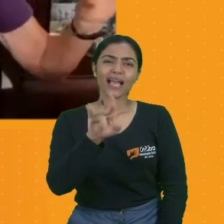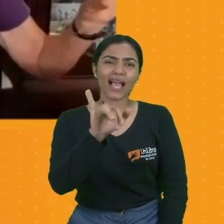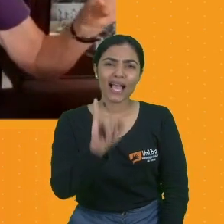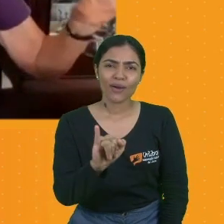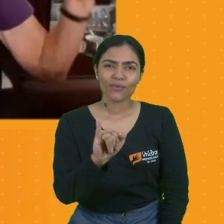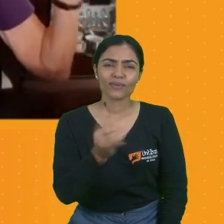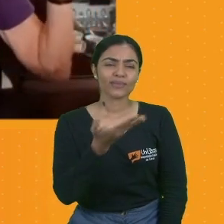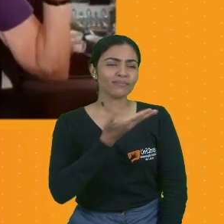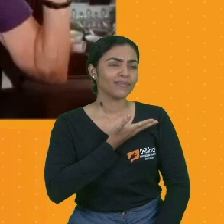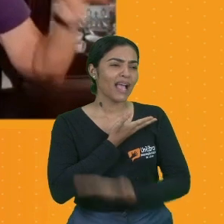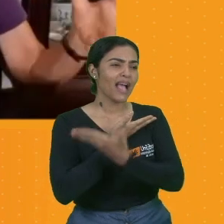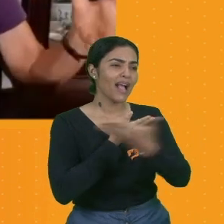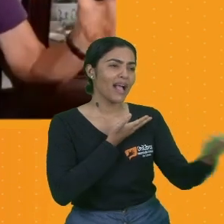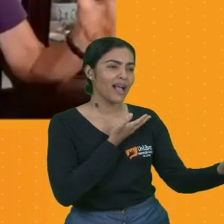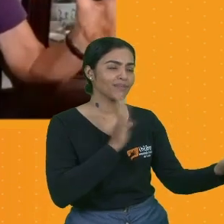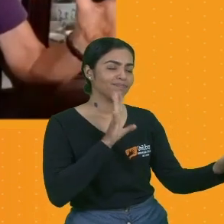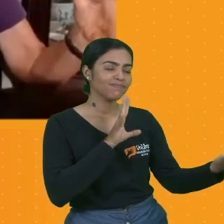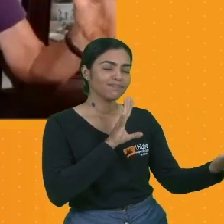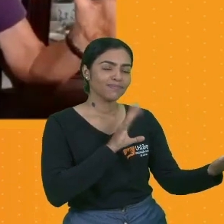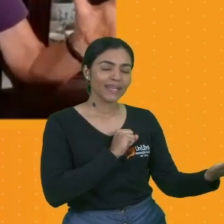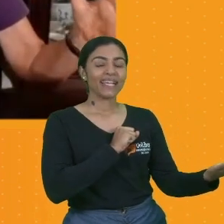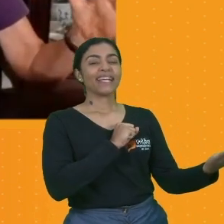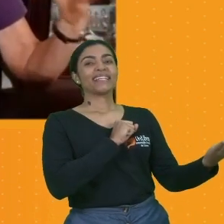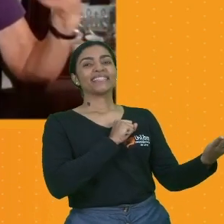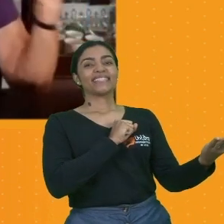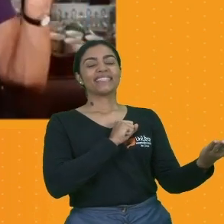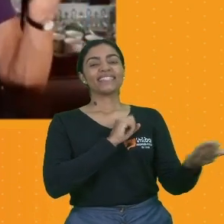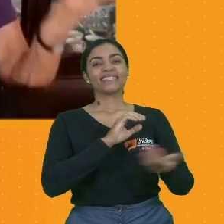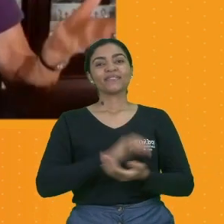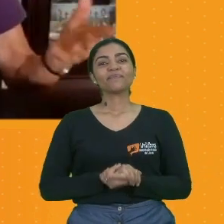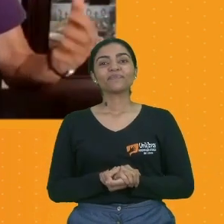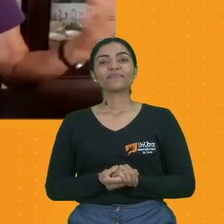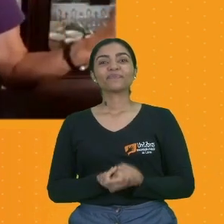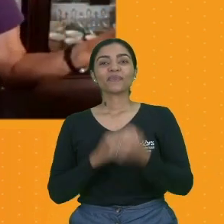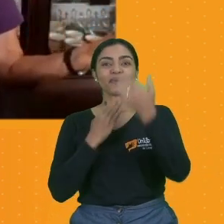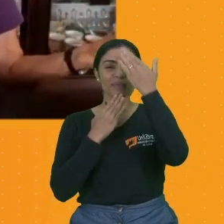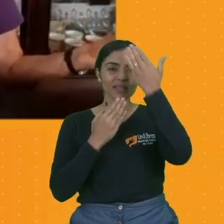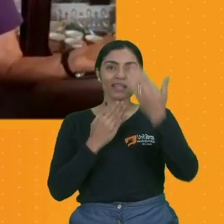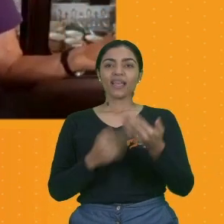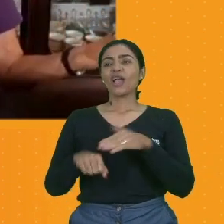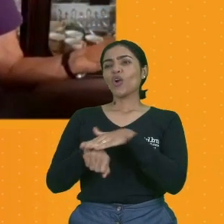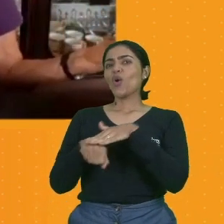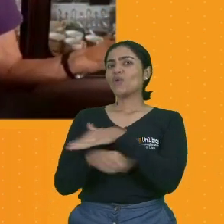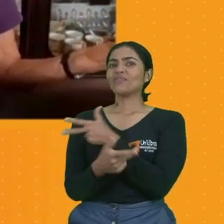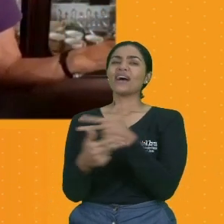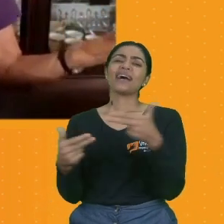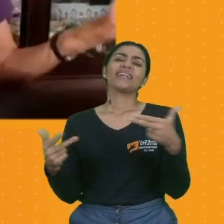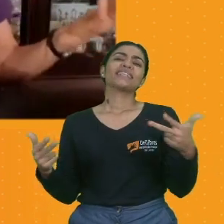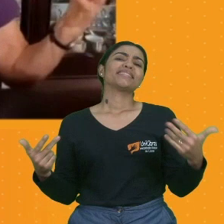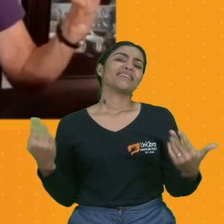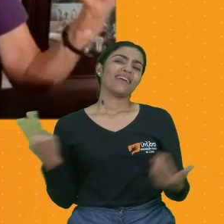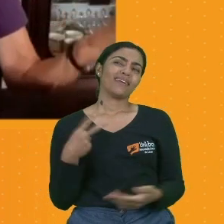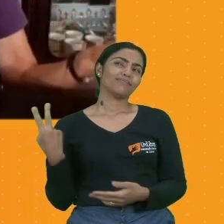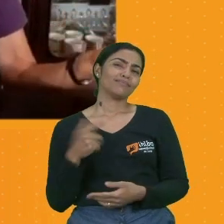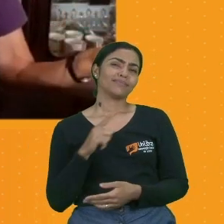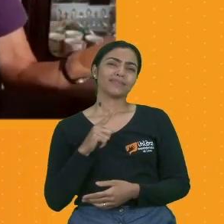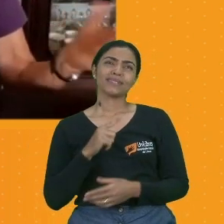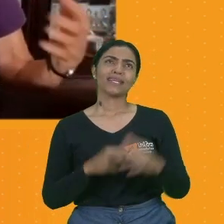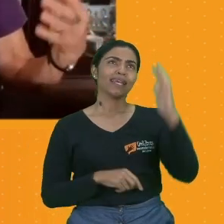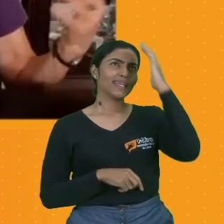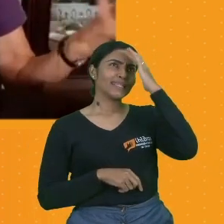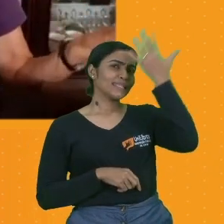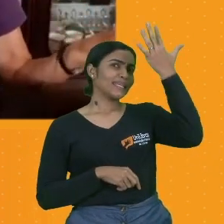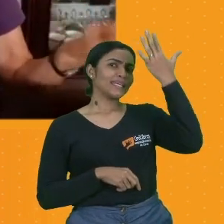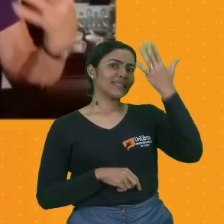querido a Bíblia e reciclando e as pontas foram muitas conversas nossas mesmo nessa decisão